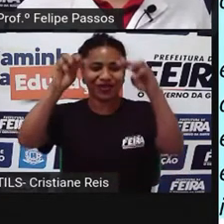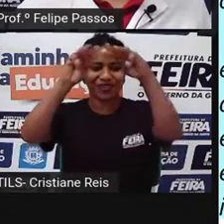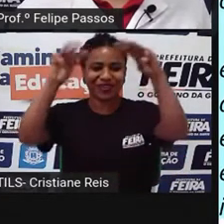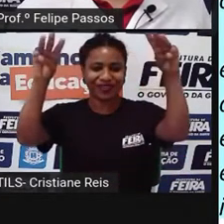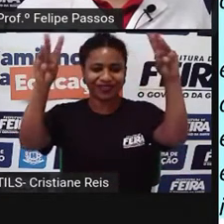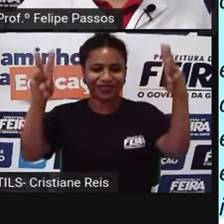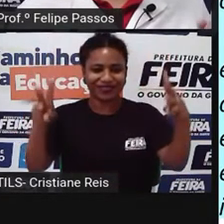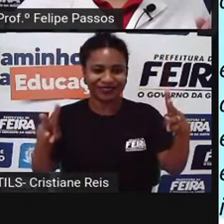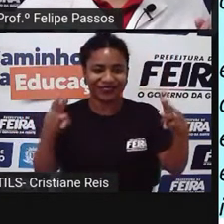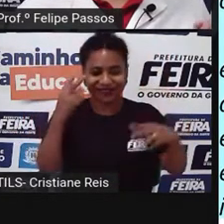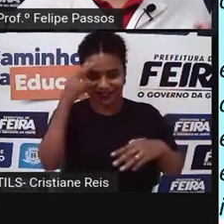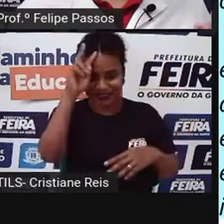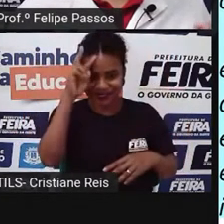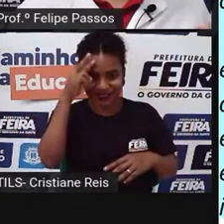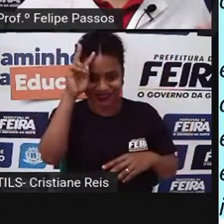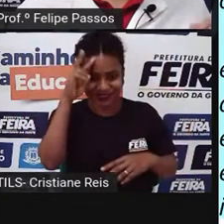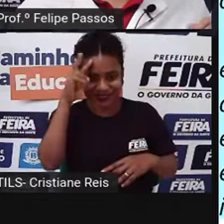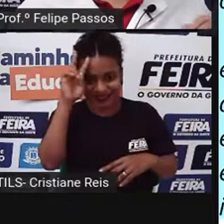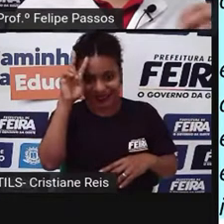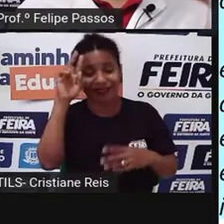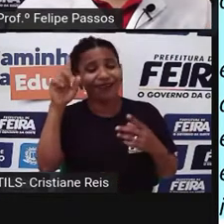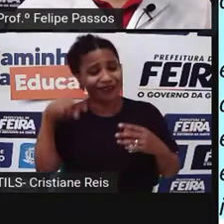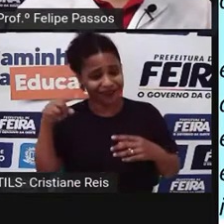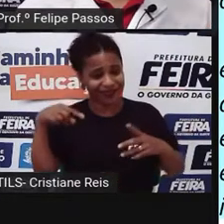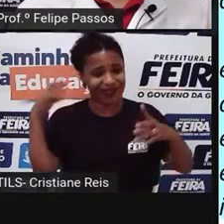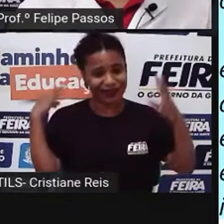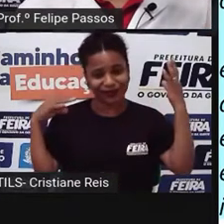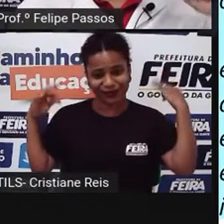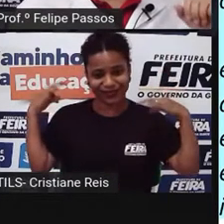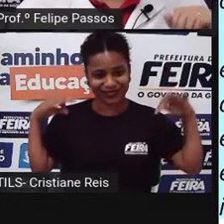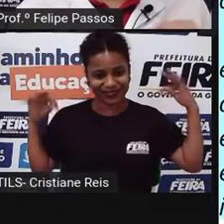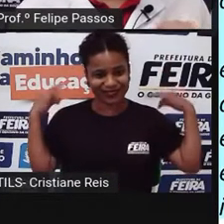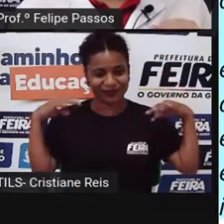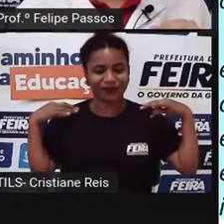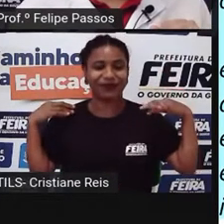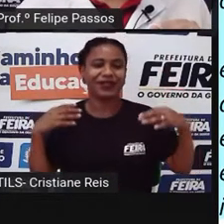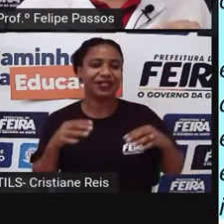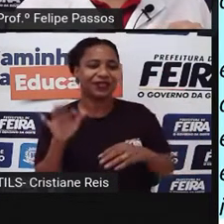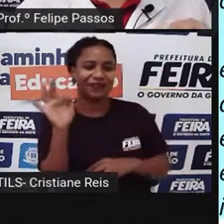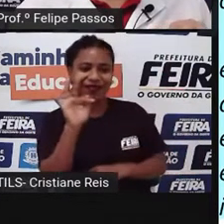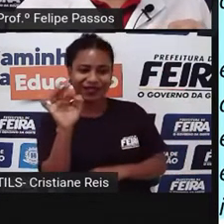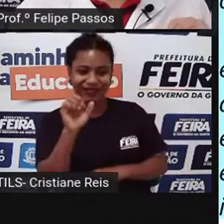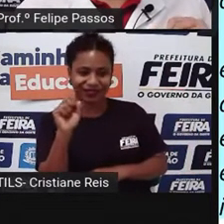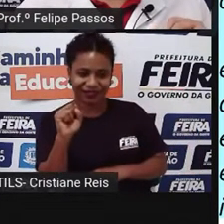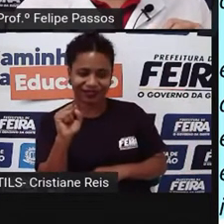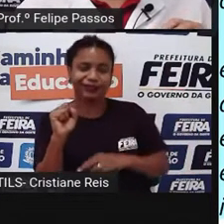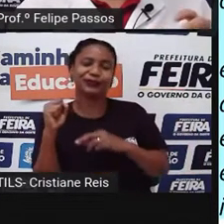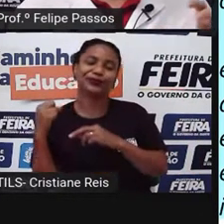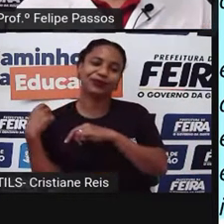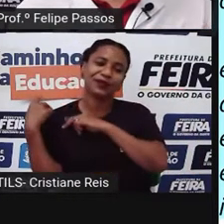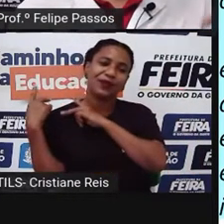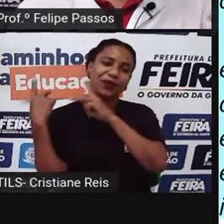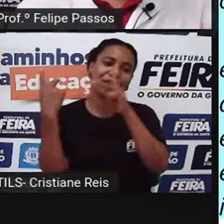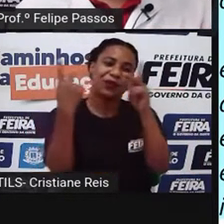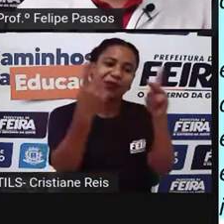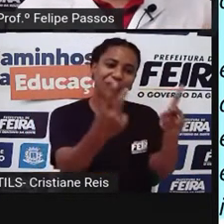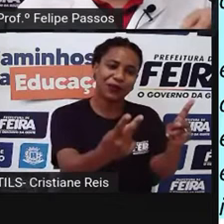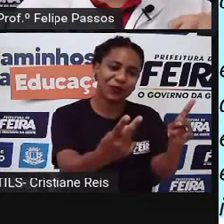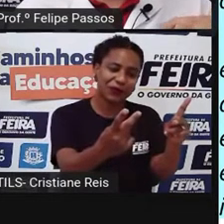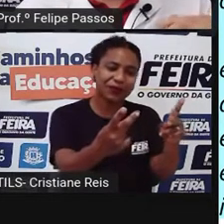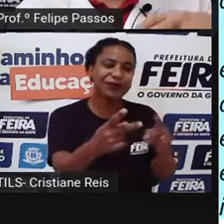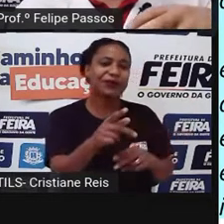Feira de Santana e vai em, sei lá, Alagoinhas, aqui do lado, para